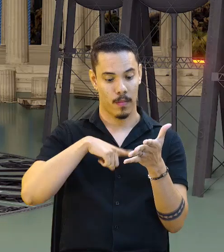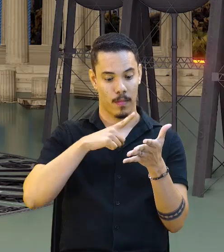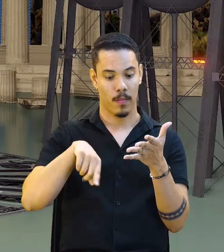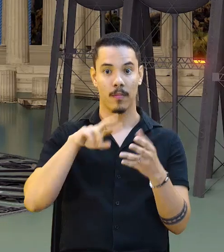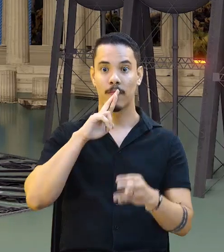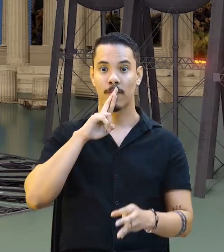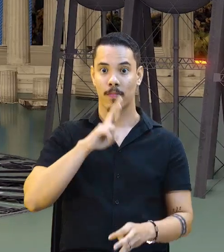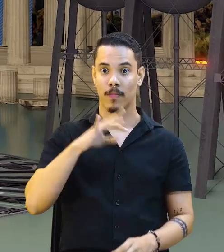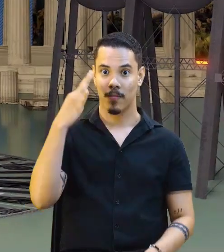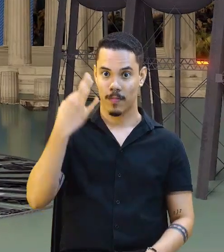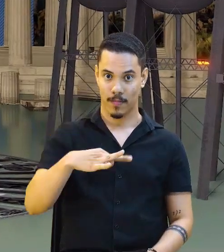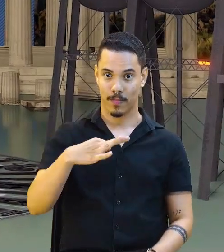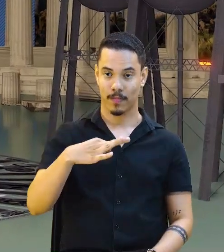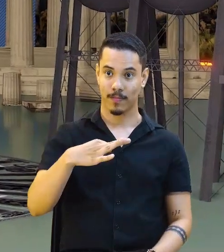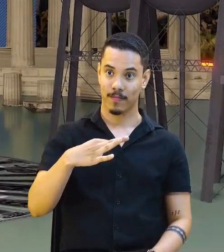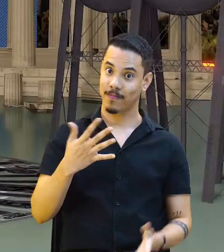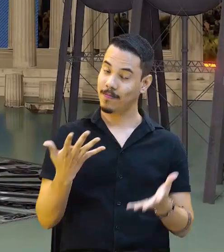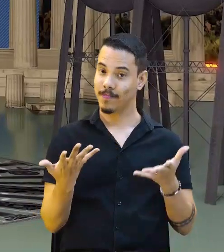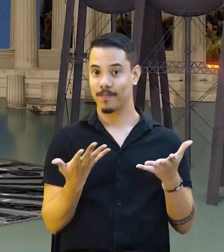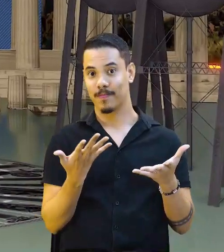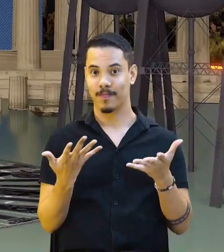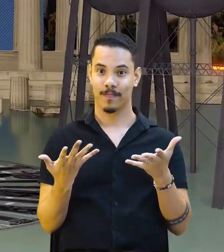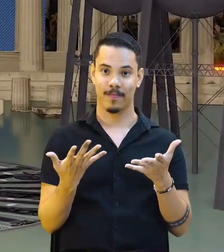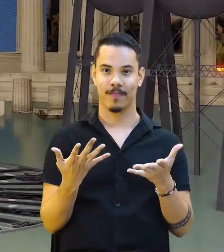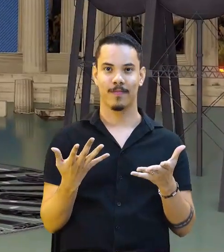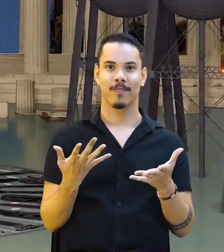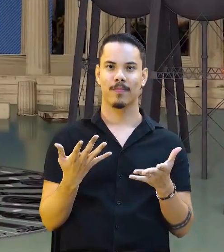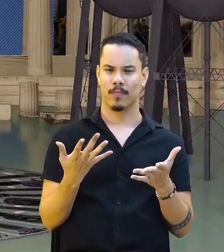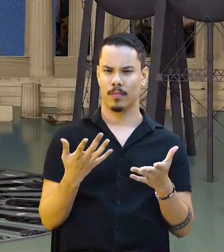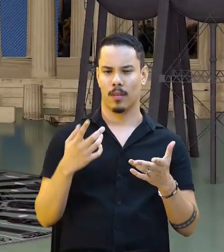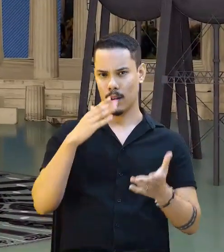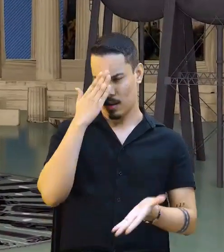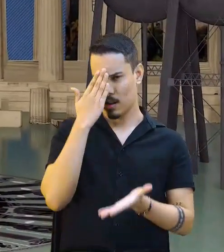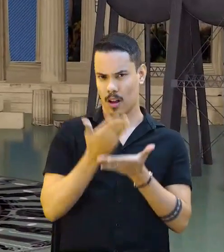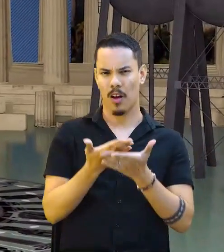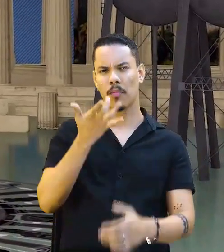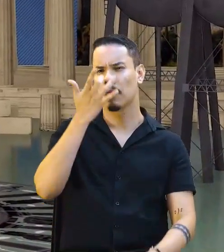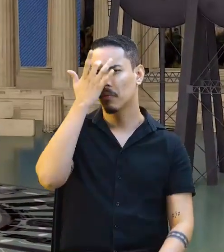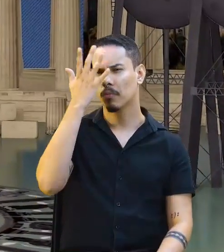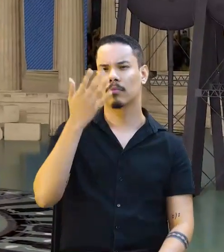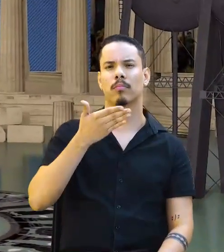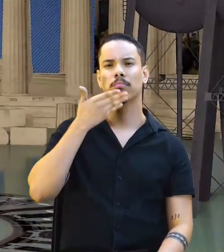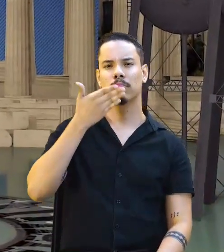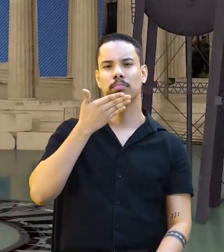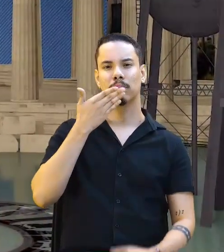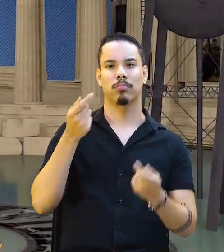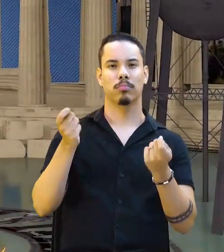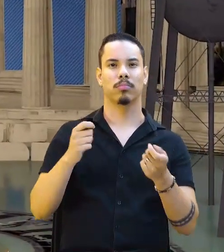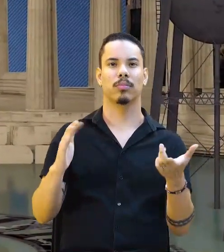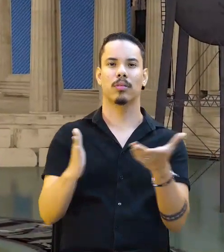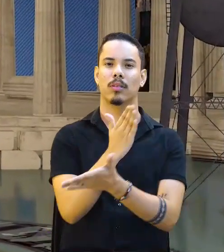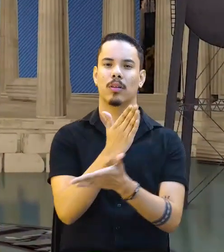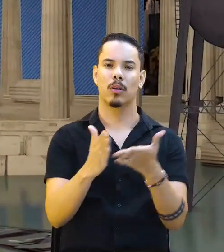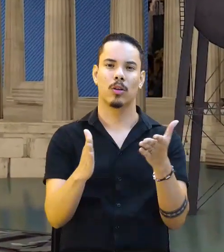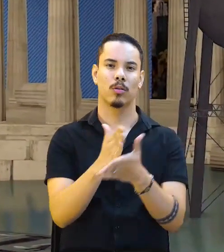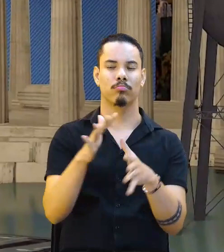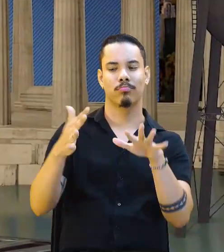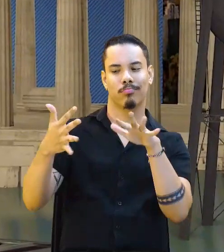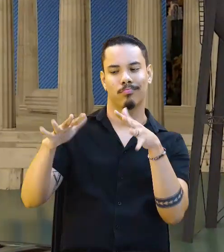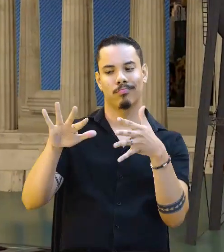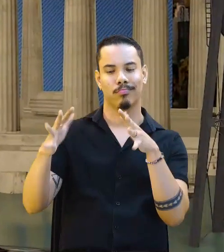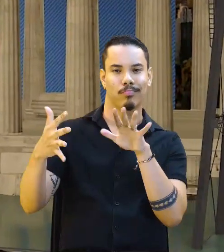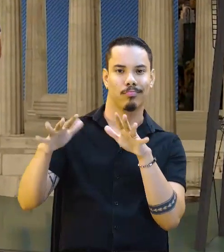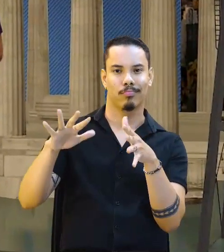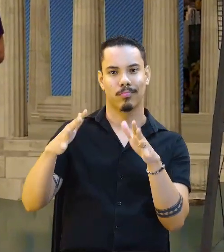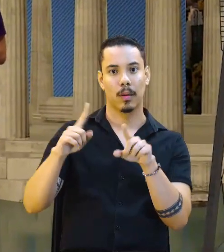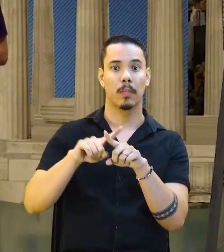forma correta, será que estão corretíssimas? E por sinal, estavam fáceis, né? Exatamente. Algumas de médio, né? Média complexidade,